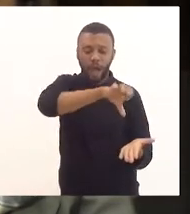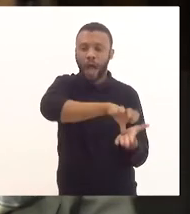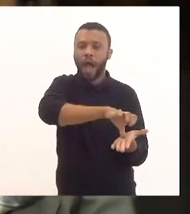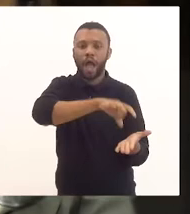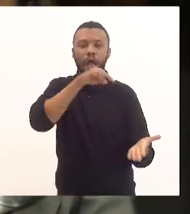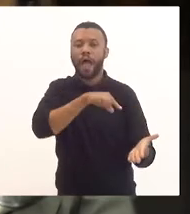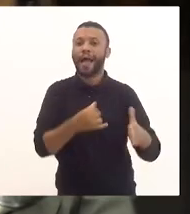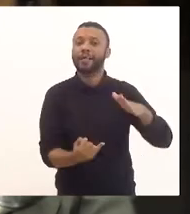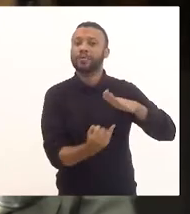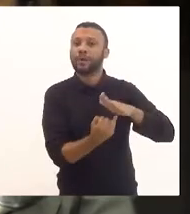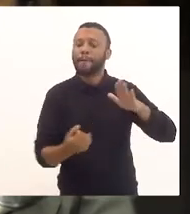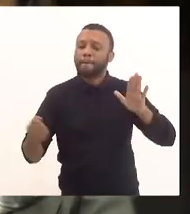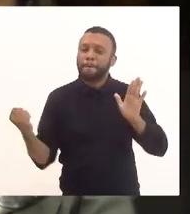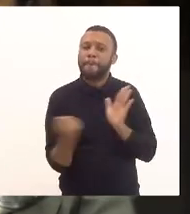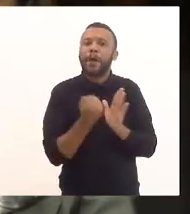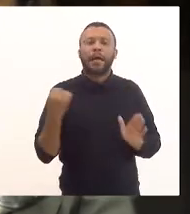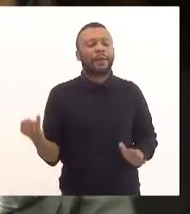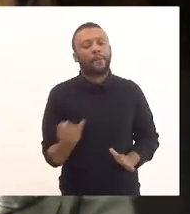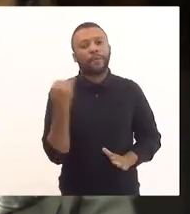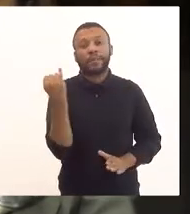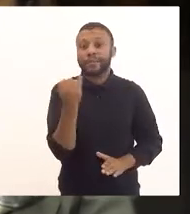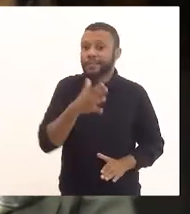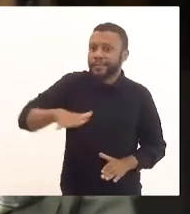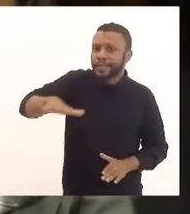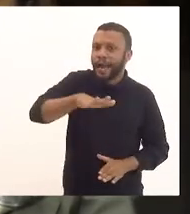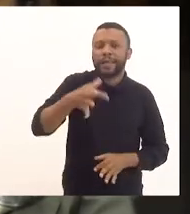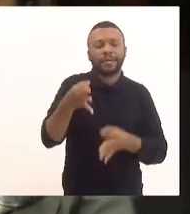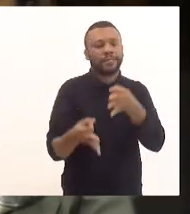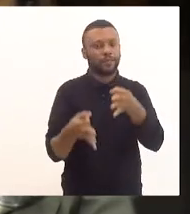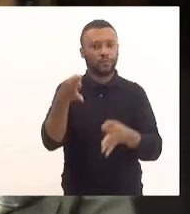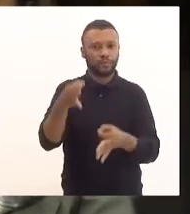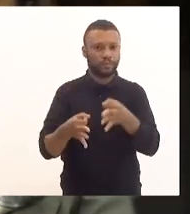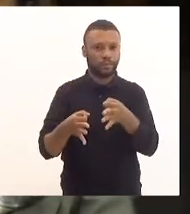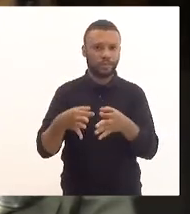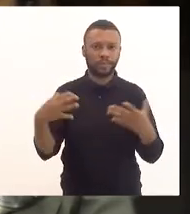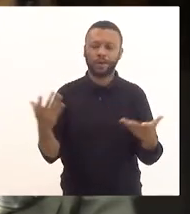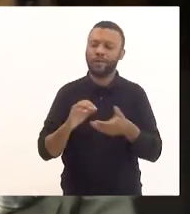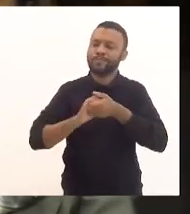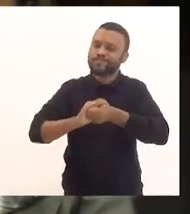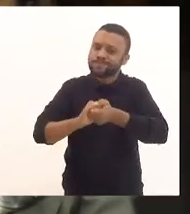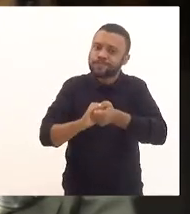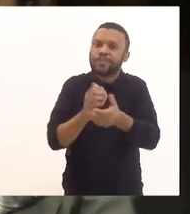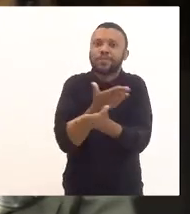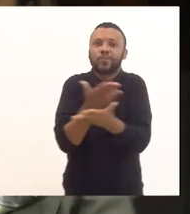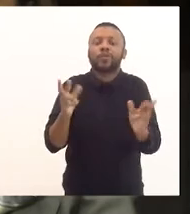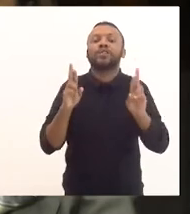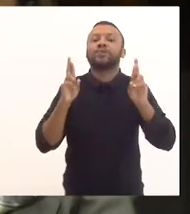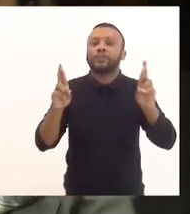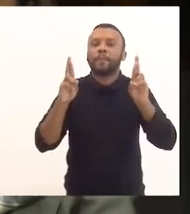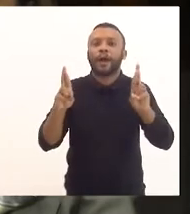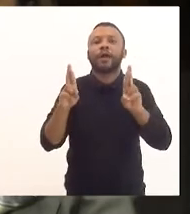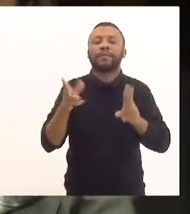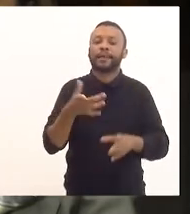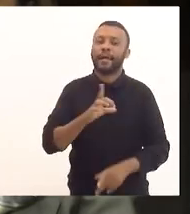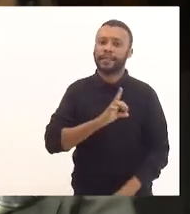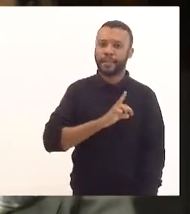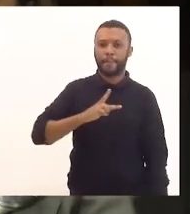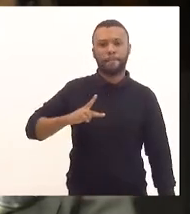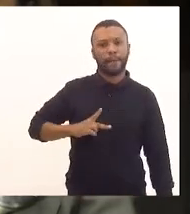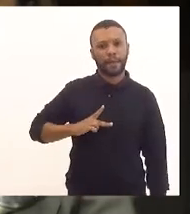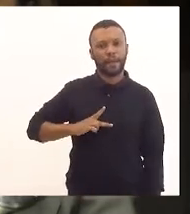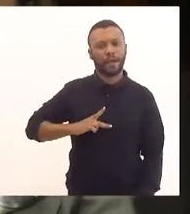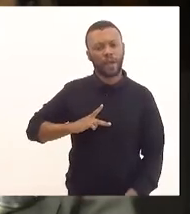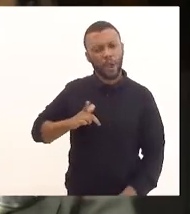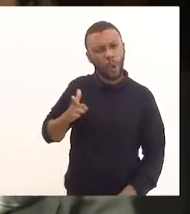instituição mais relevante no mundo do direito bom então cumprimento a todos e espero que a defensoria